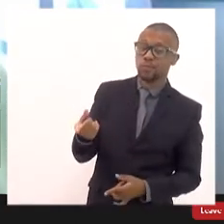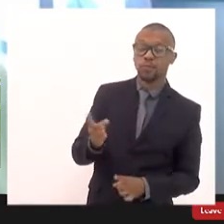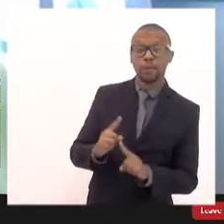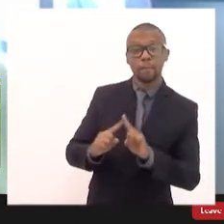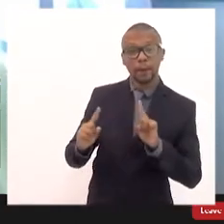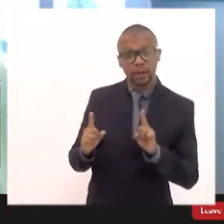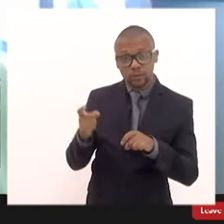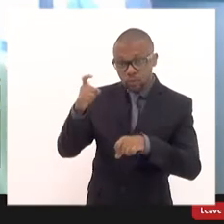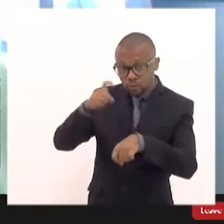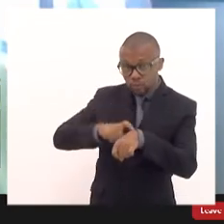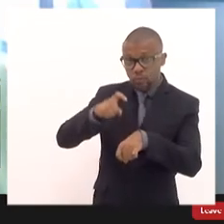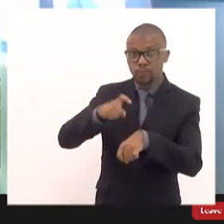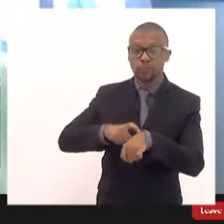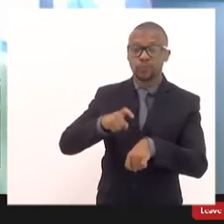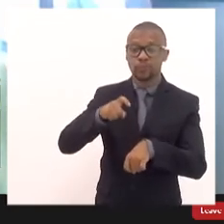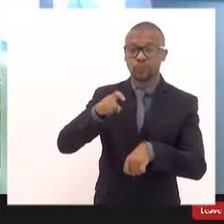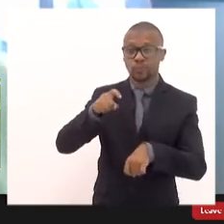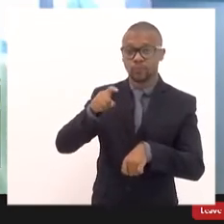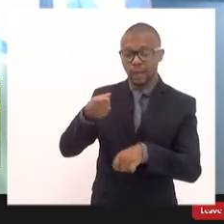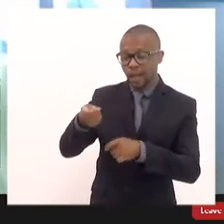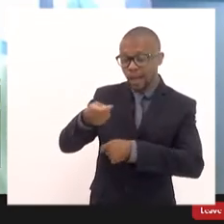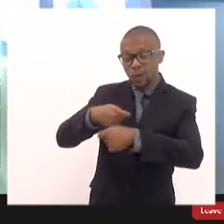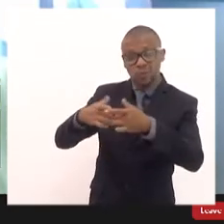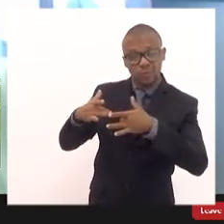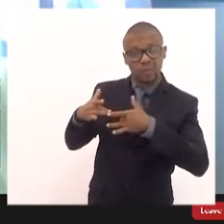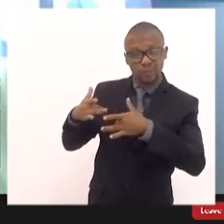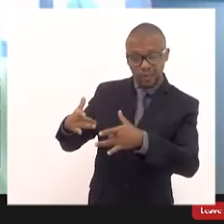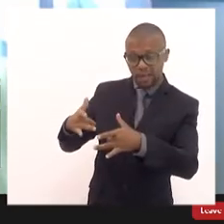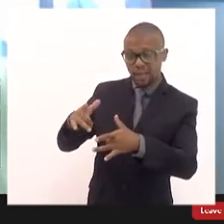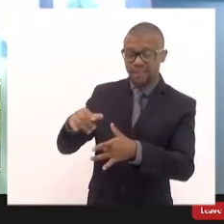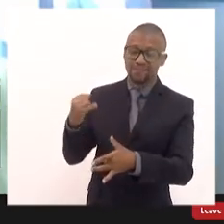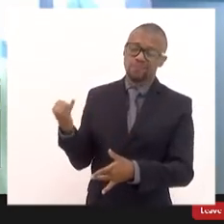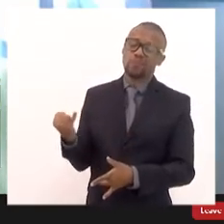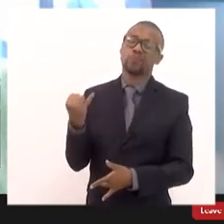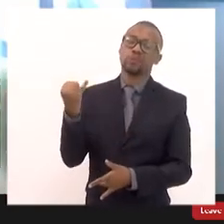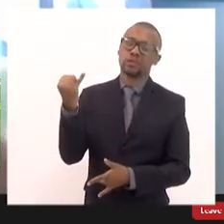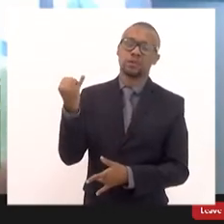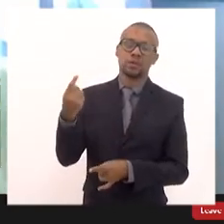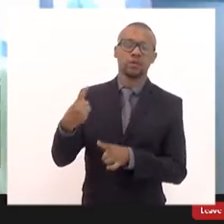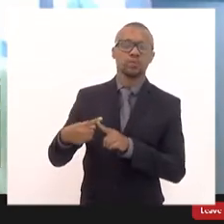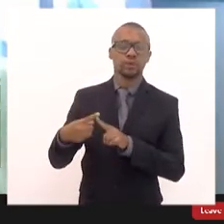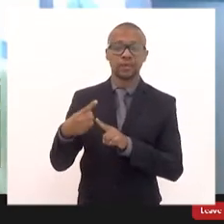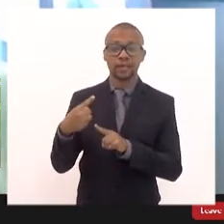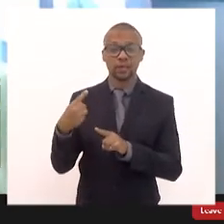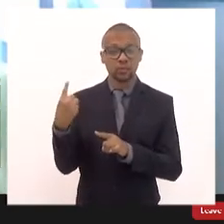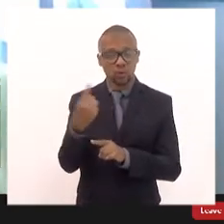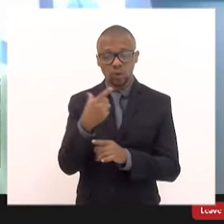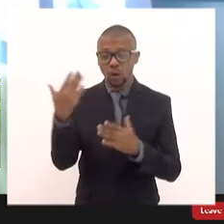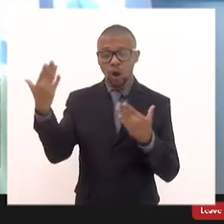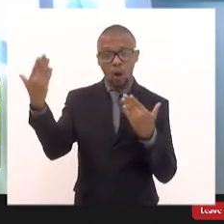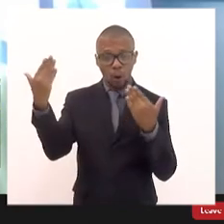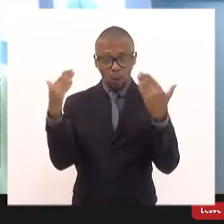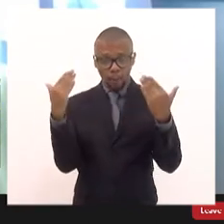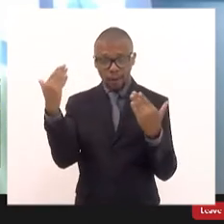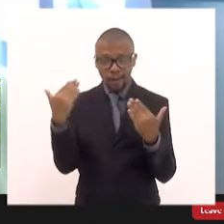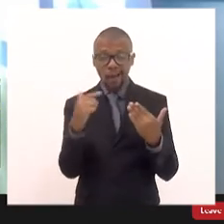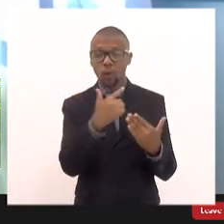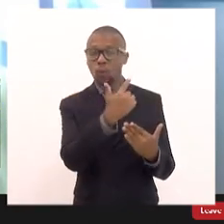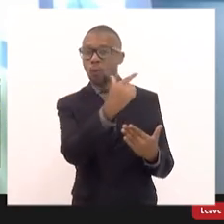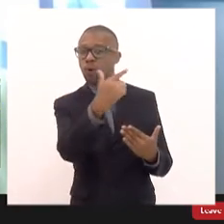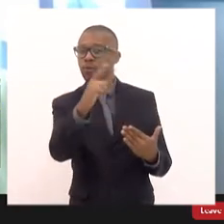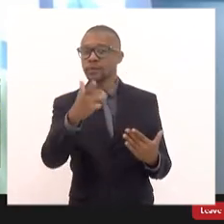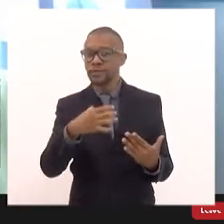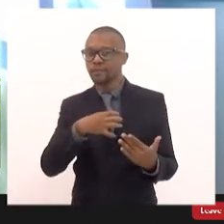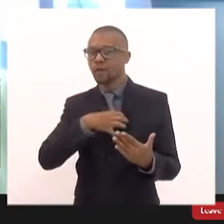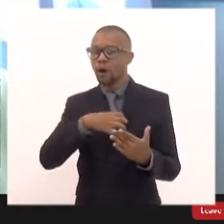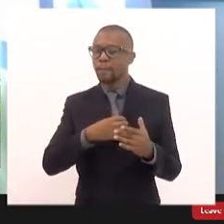ainda mais vital, porque a economia solidária, comparado com outras formas de geração de emprego e renda, que nós